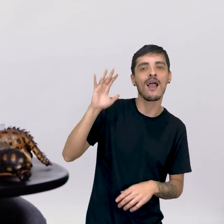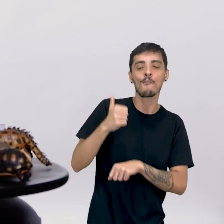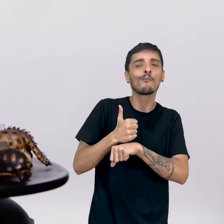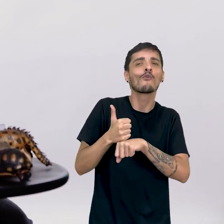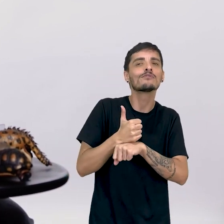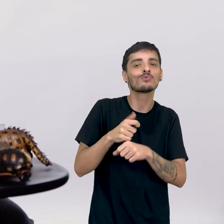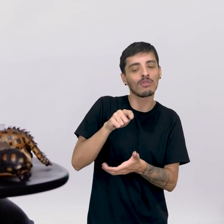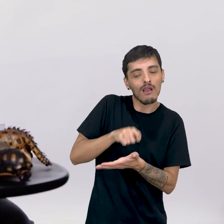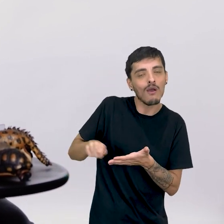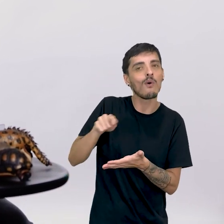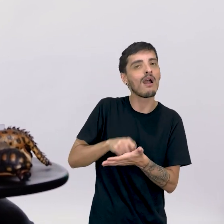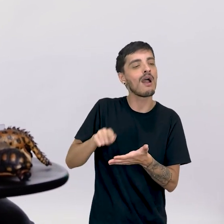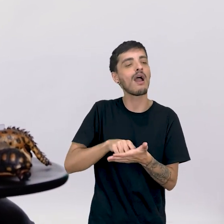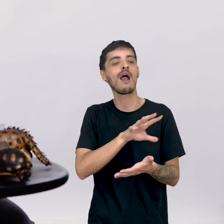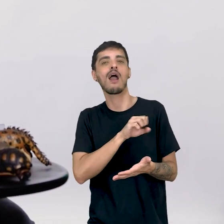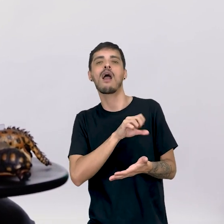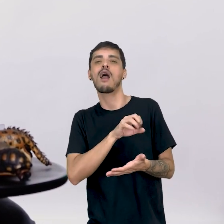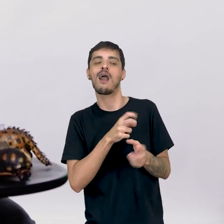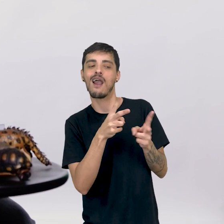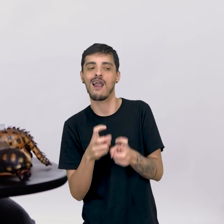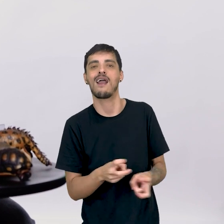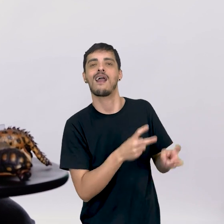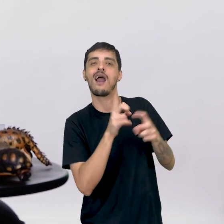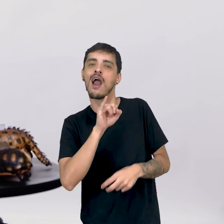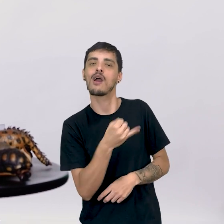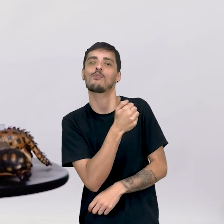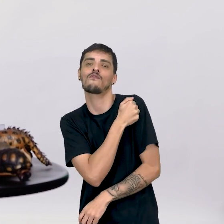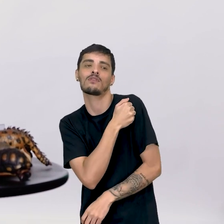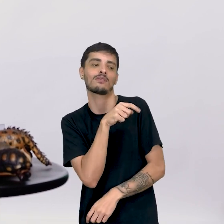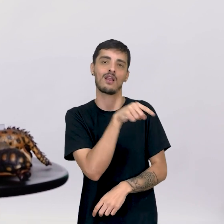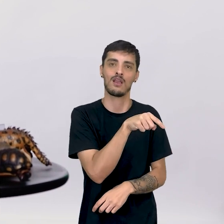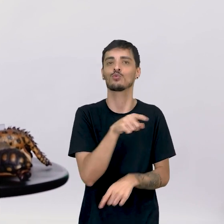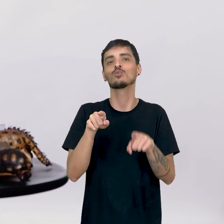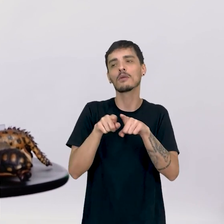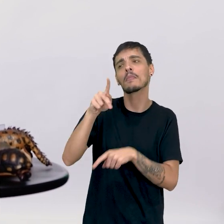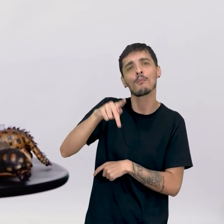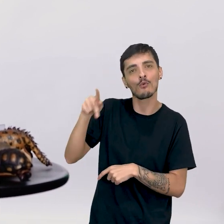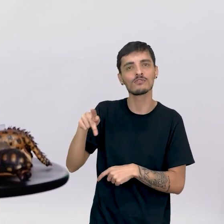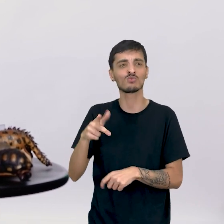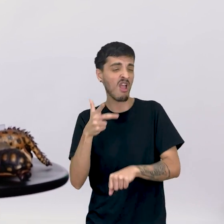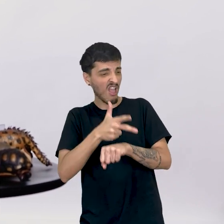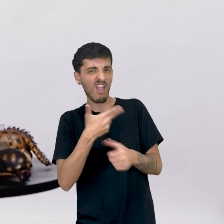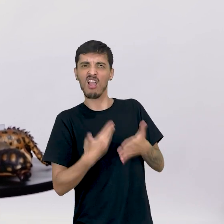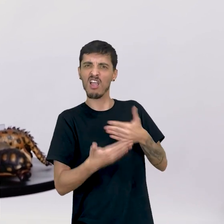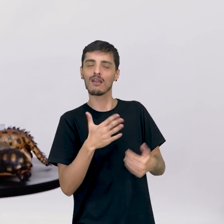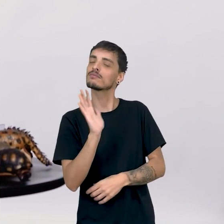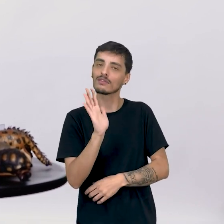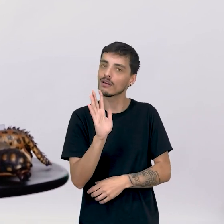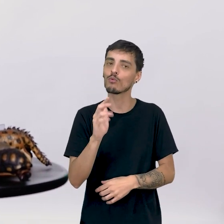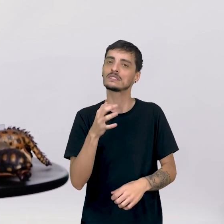e interpretações das ações das crianças e das professoras, pelas crianças e pelas